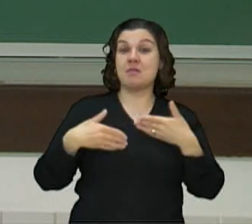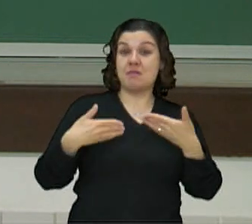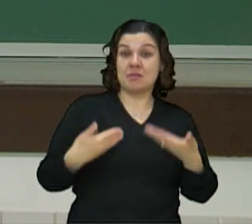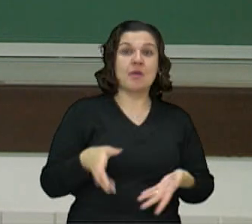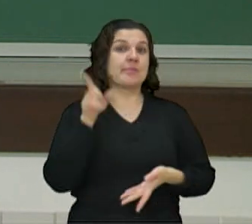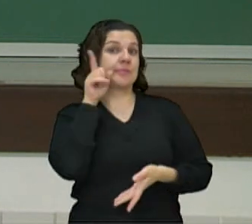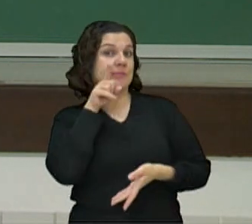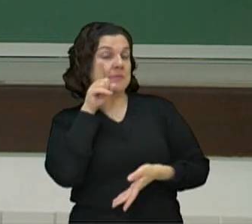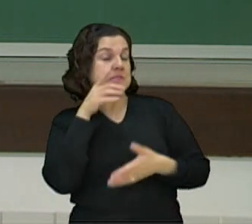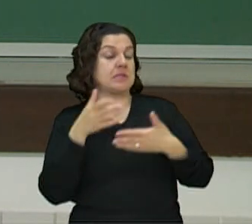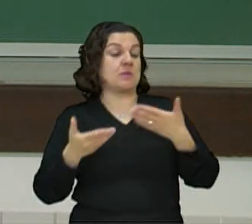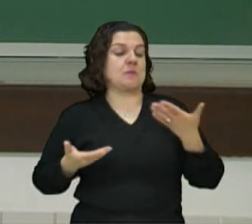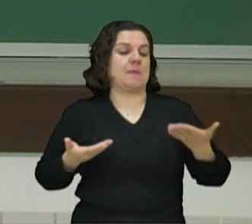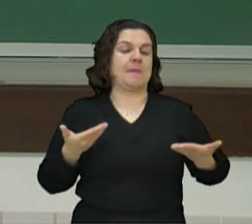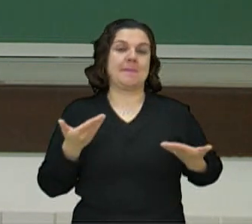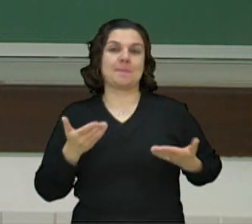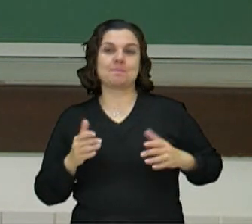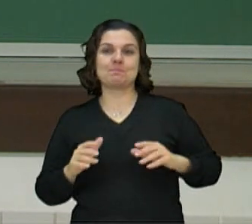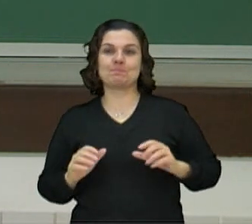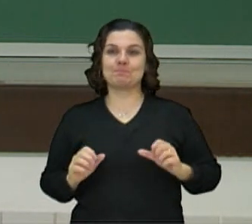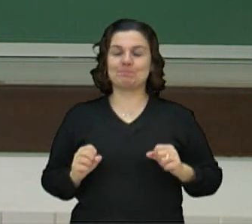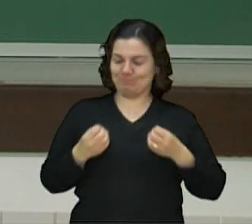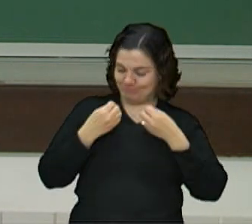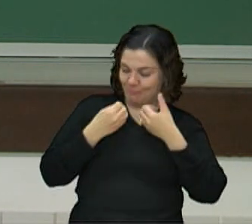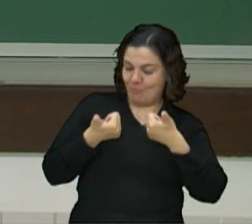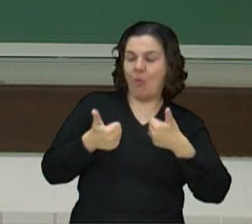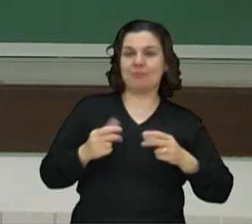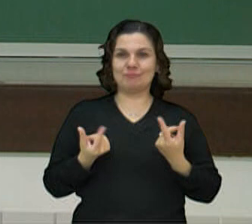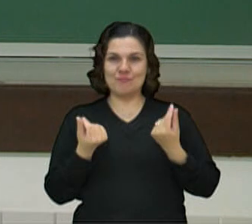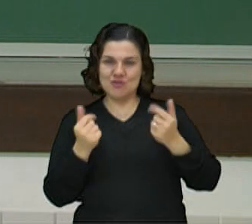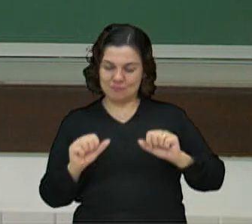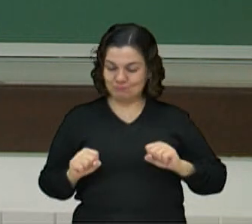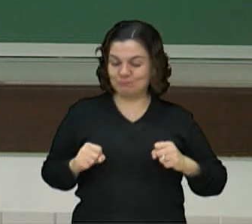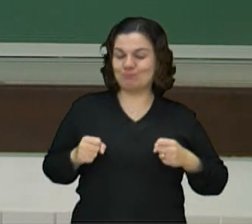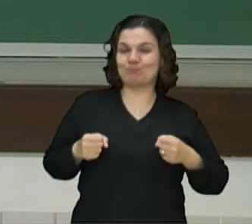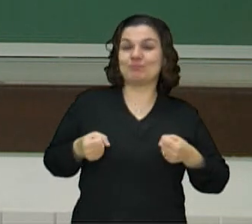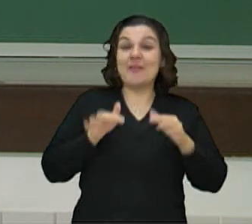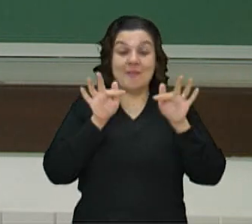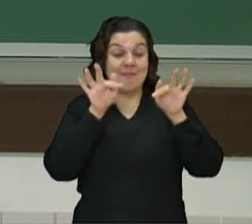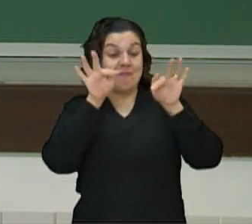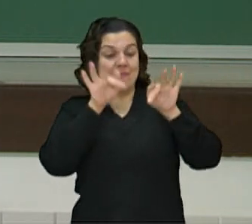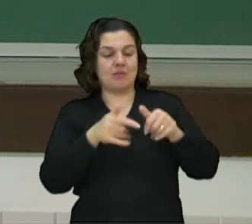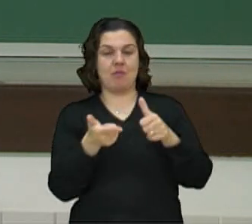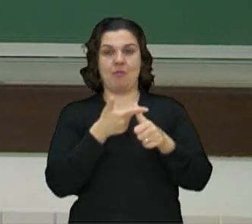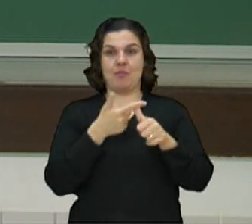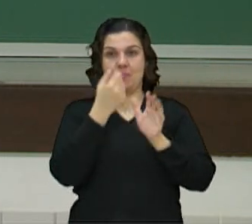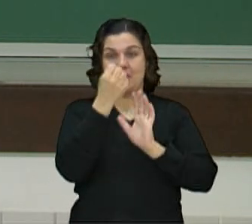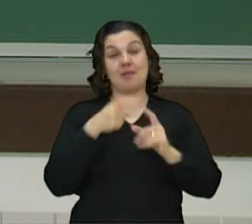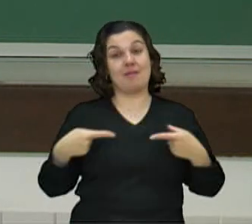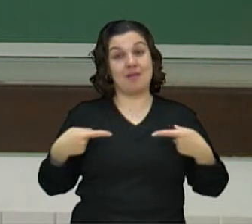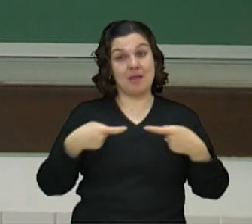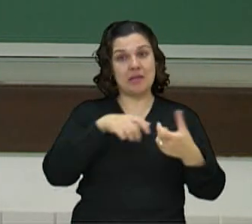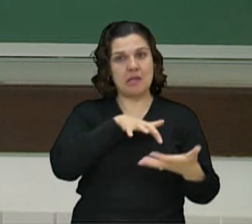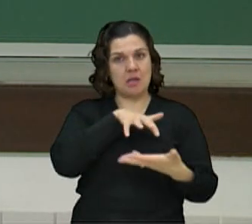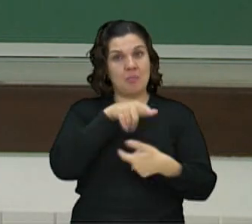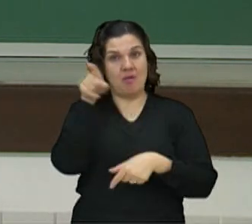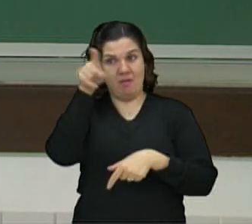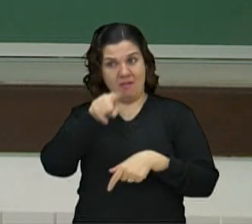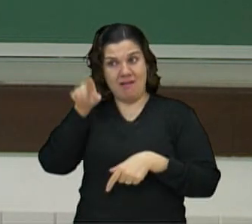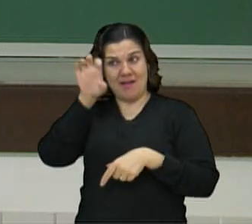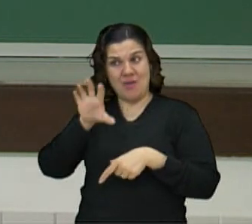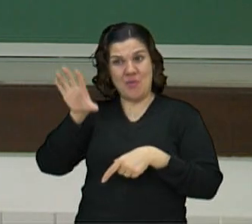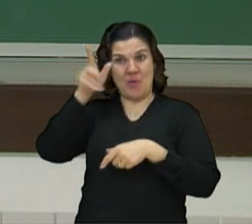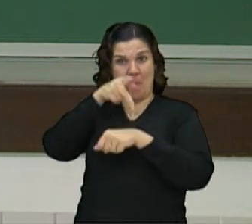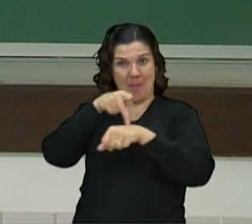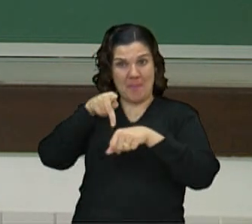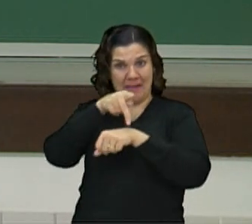numa posição muito boa financeiramente nesse final da Primeira Guerra Mundial. Enquanto os países